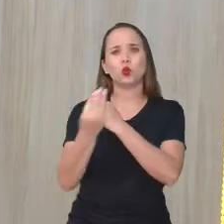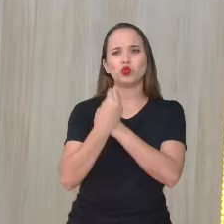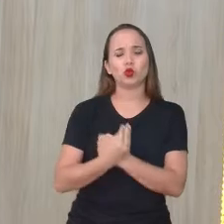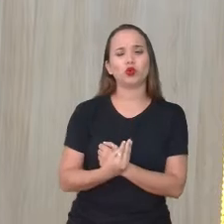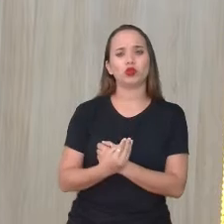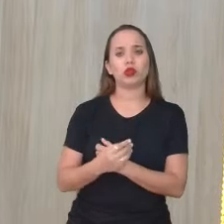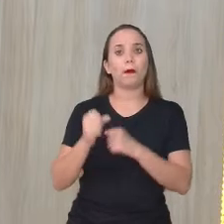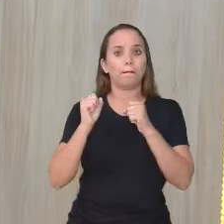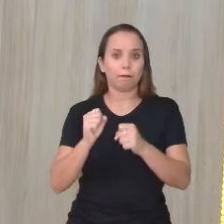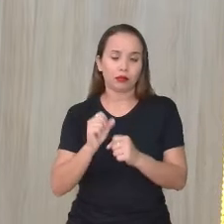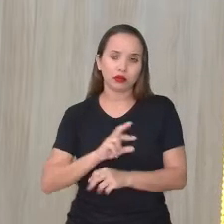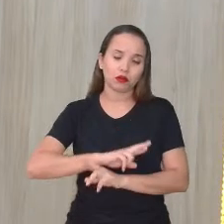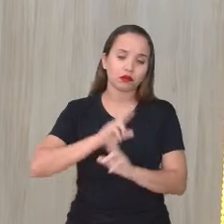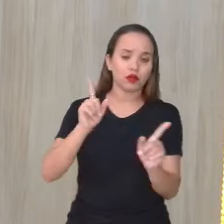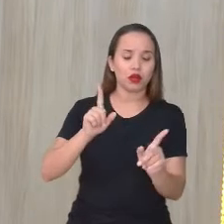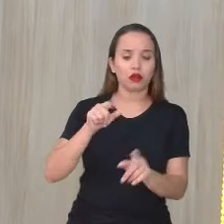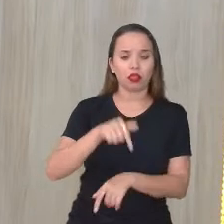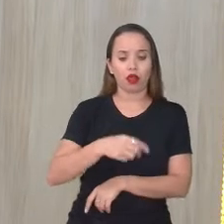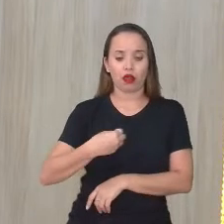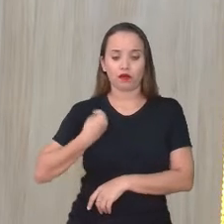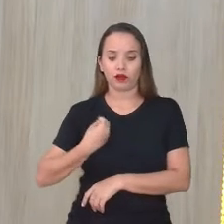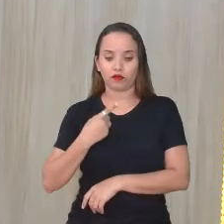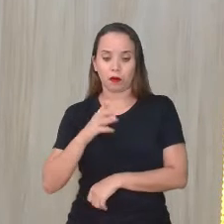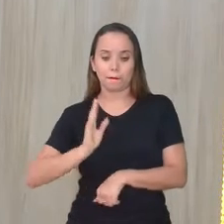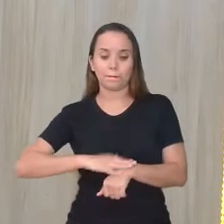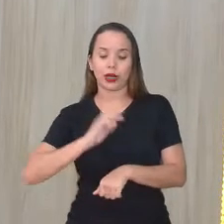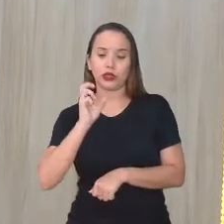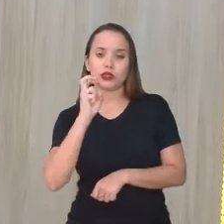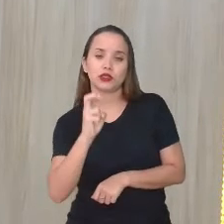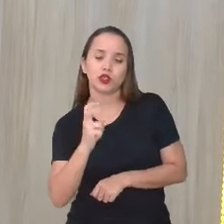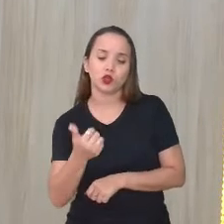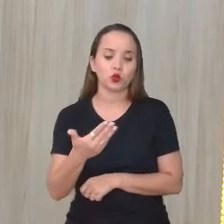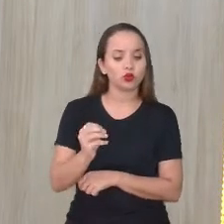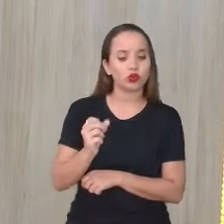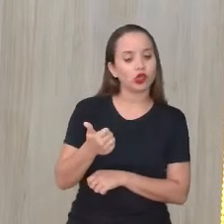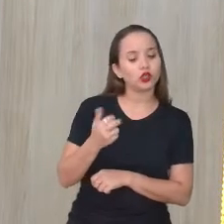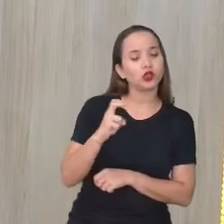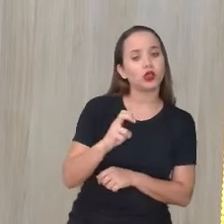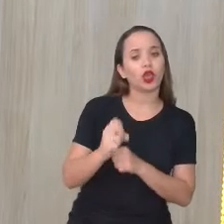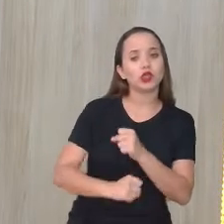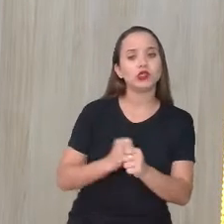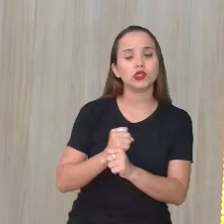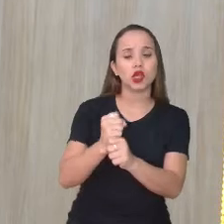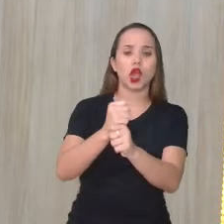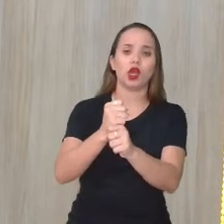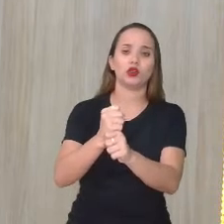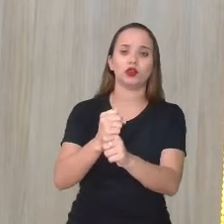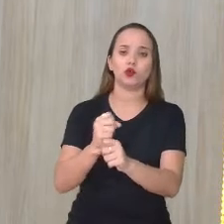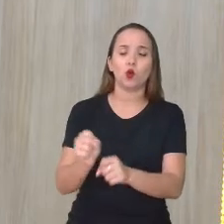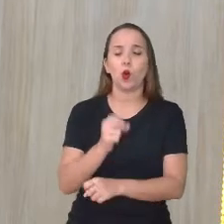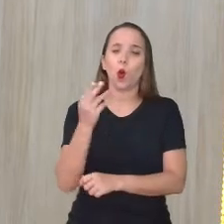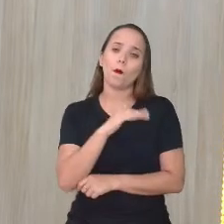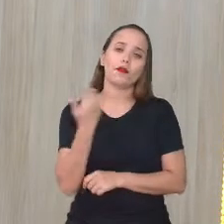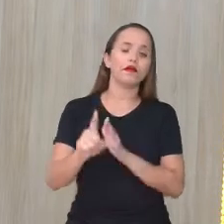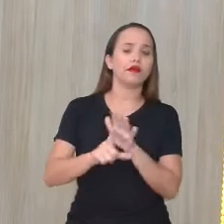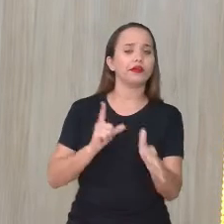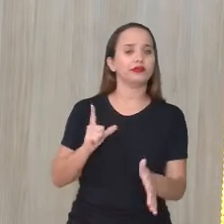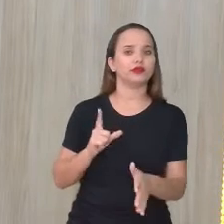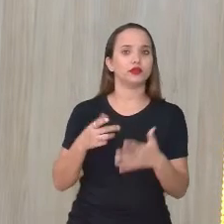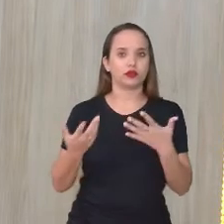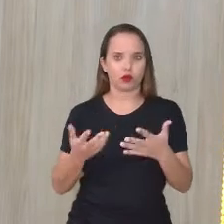não, né? Então, as doenças cardiovasculares são mais comuns nos homens do que nas